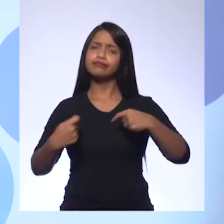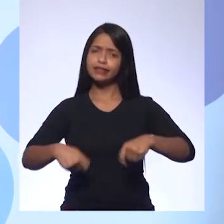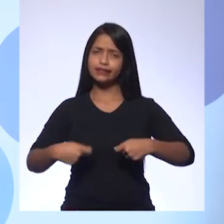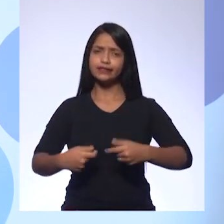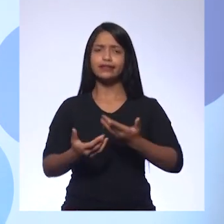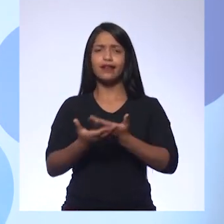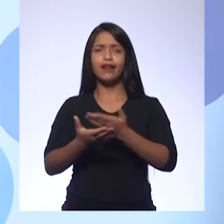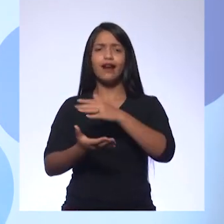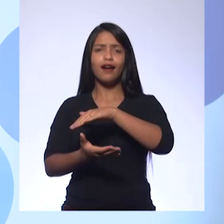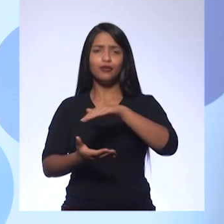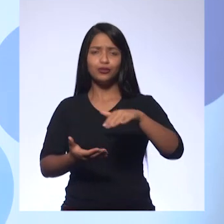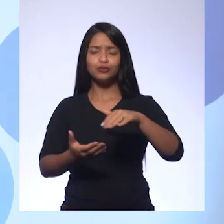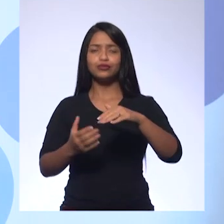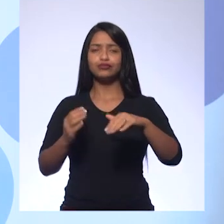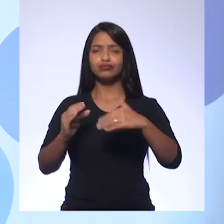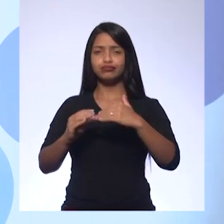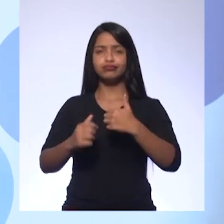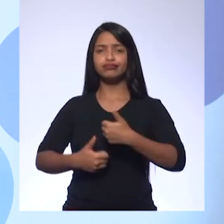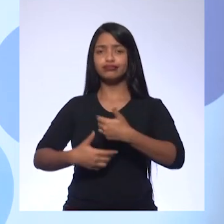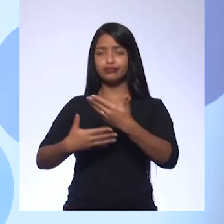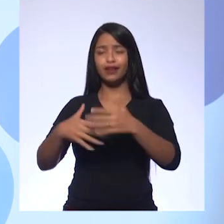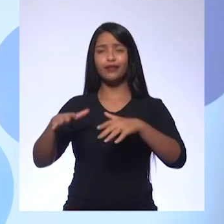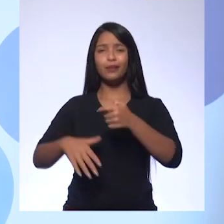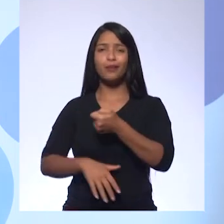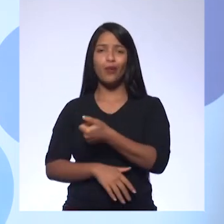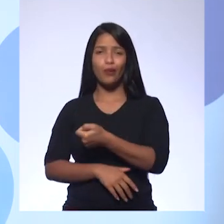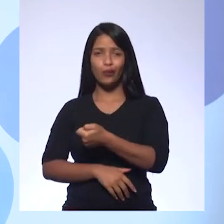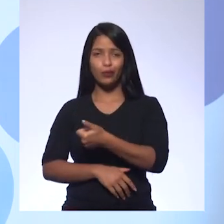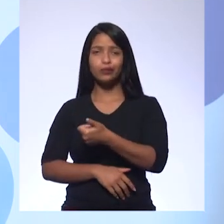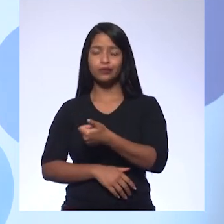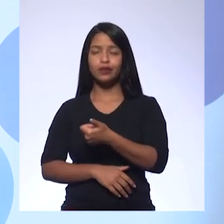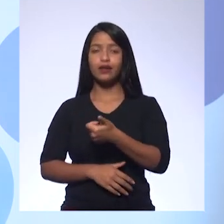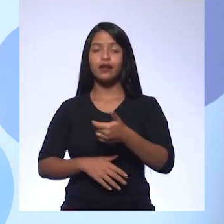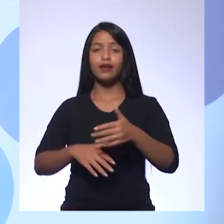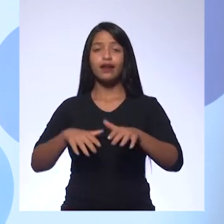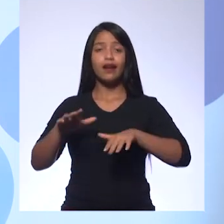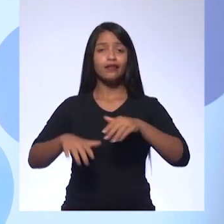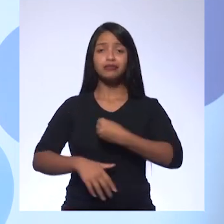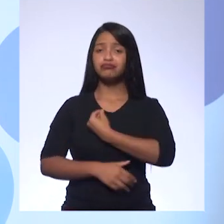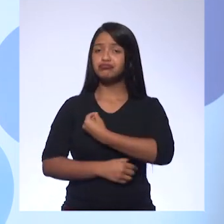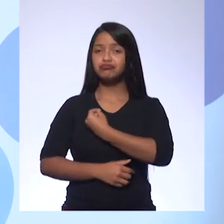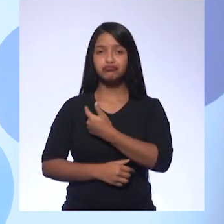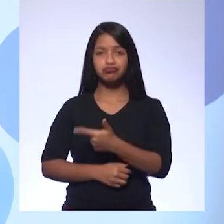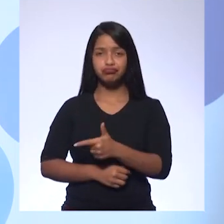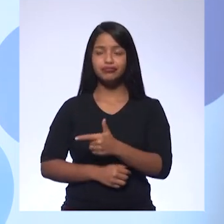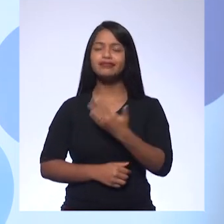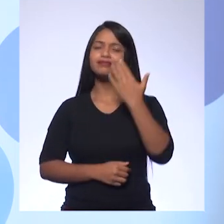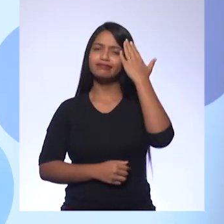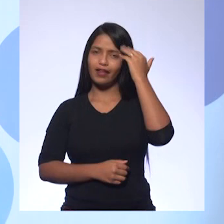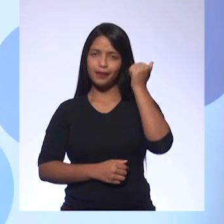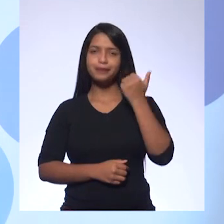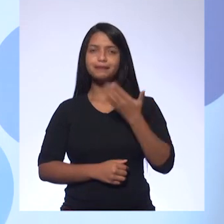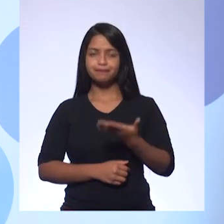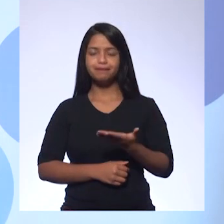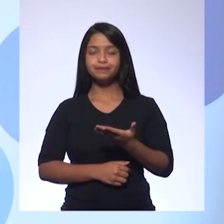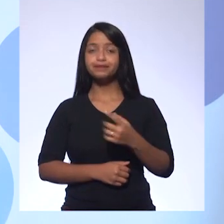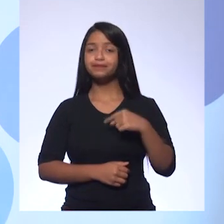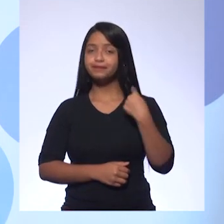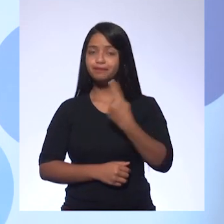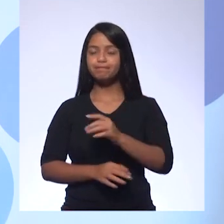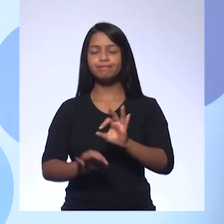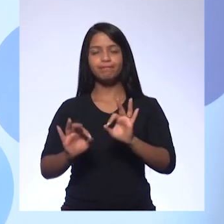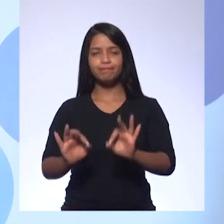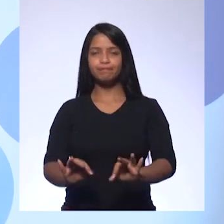participação do aluno, às vezes ele está e participa pouco, e às vezes ele, infelizmente, também não está, a gente sabe dessa problemática. Somos aqui